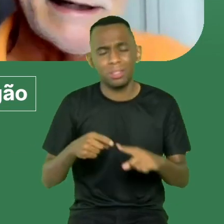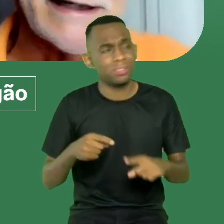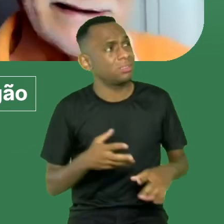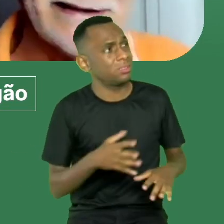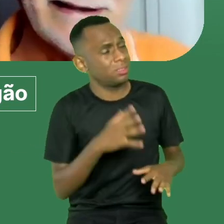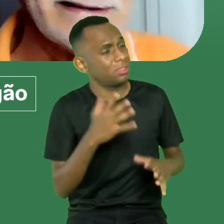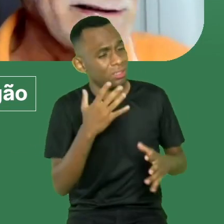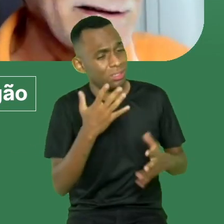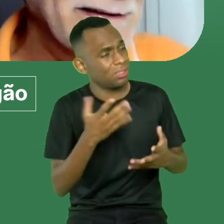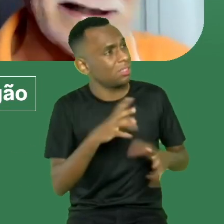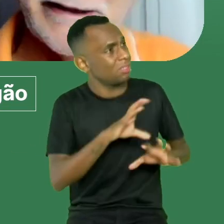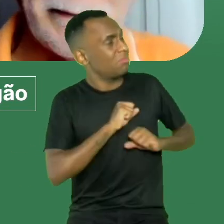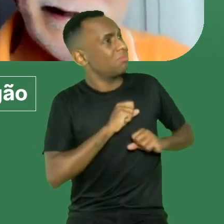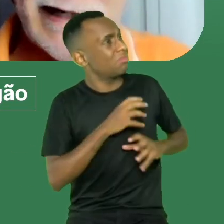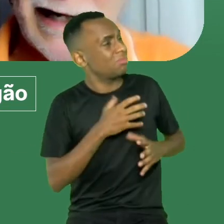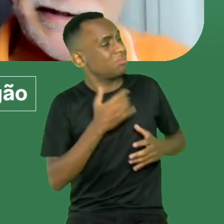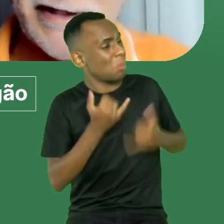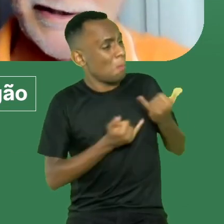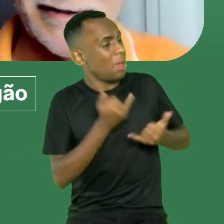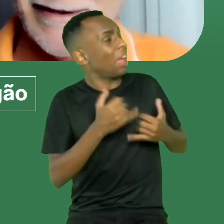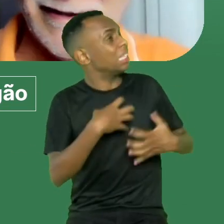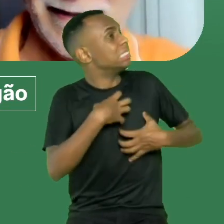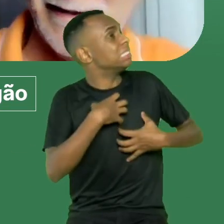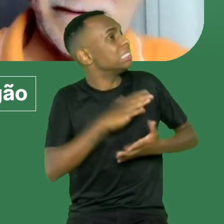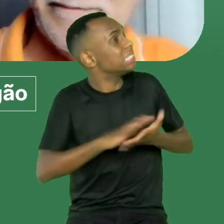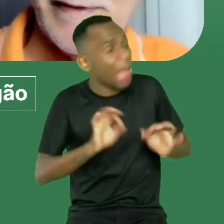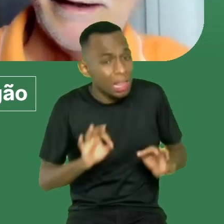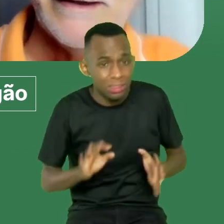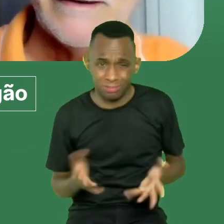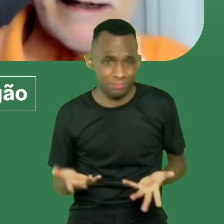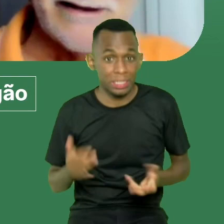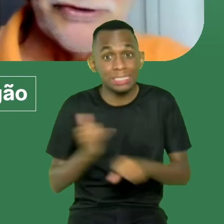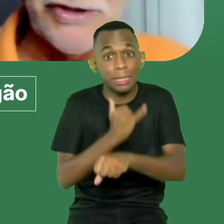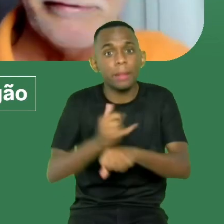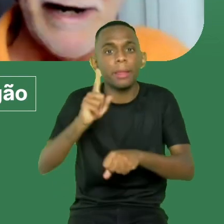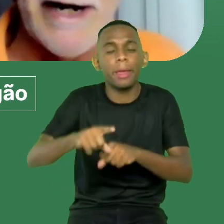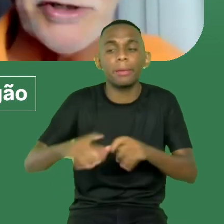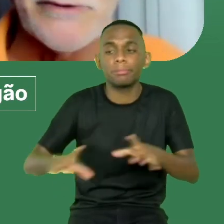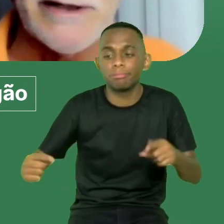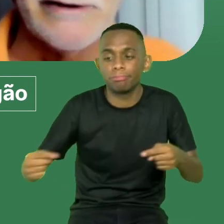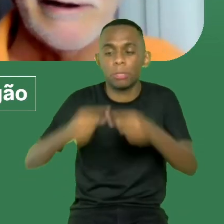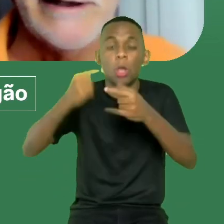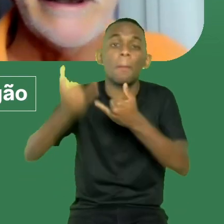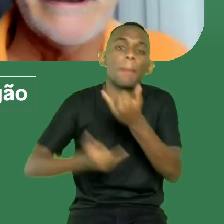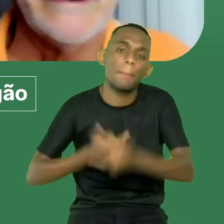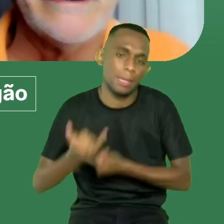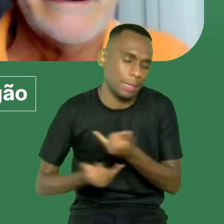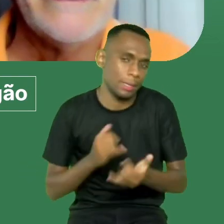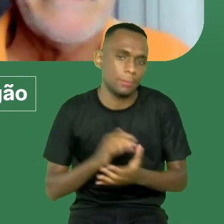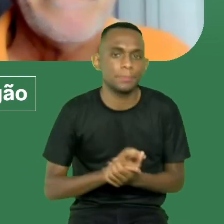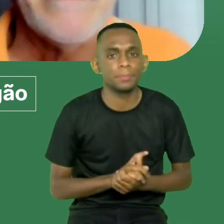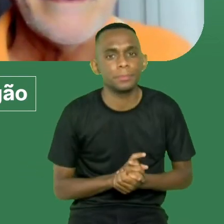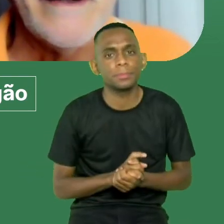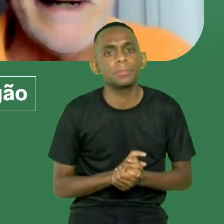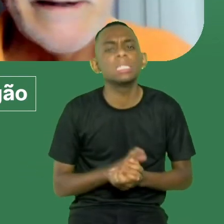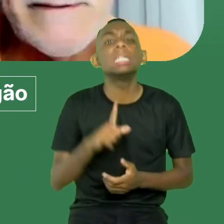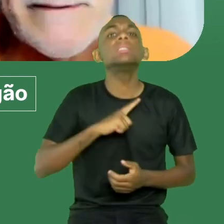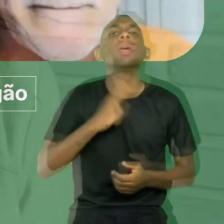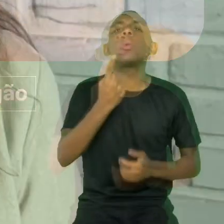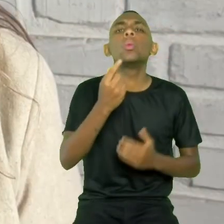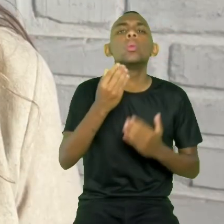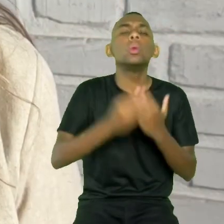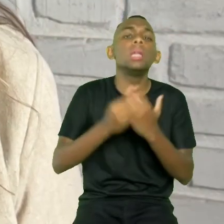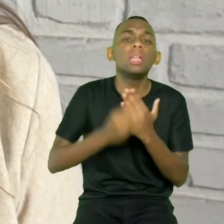com a criança é para brincar, gente. É. Se ela Você não tem se algum livro diverte com infantil aquilo aí para ali, mostrar?